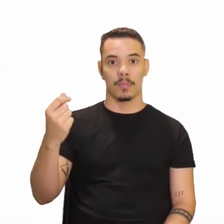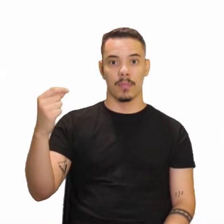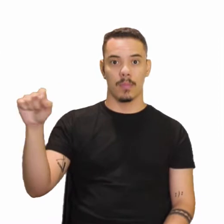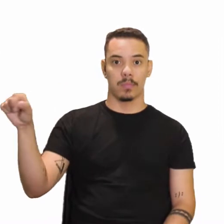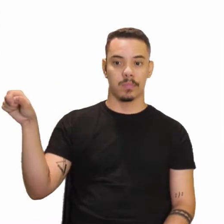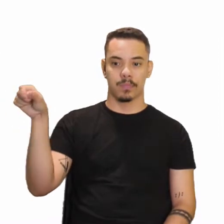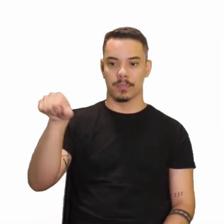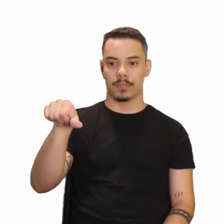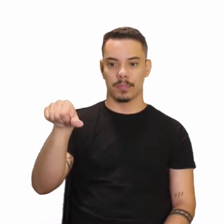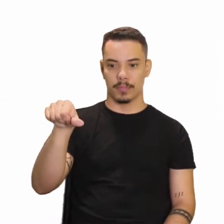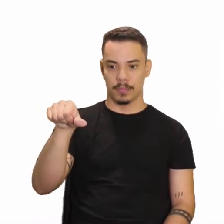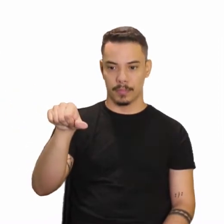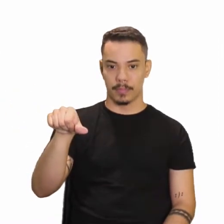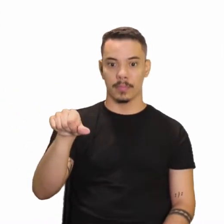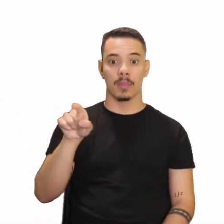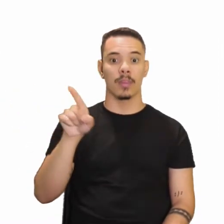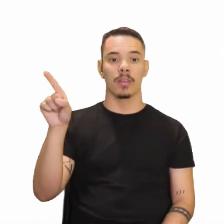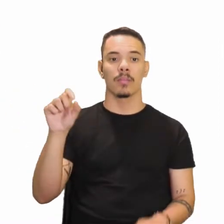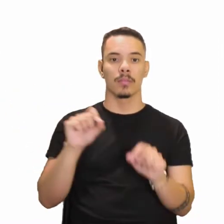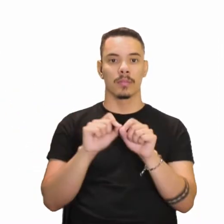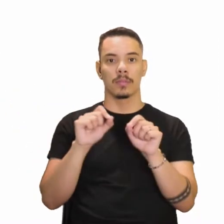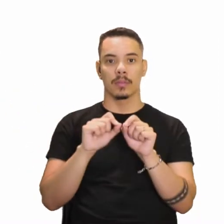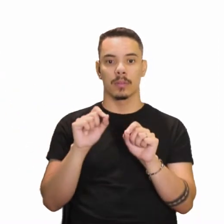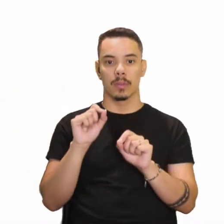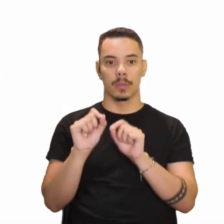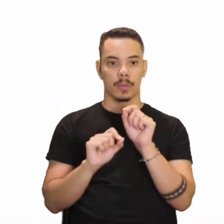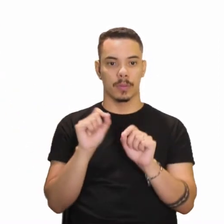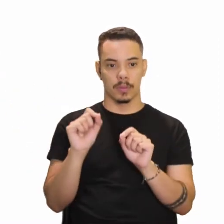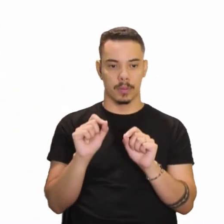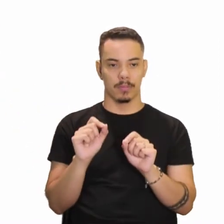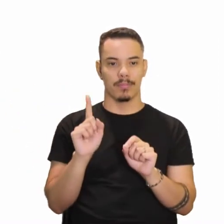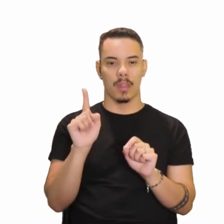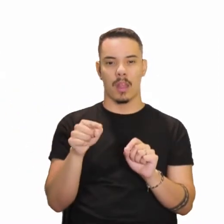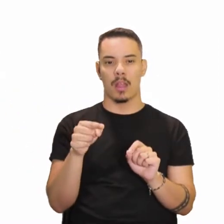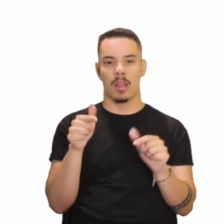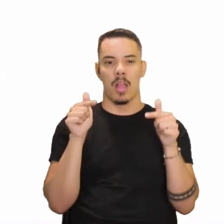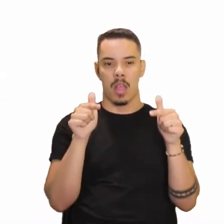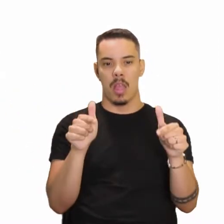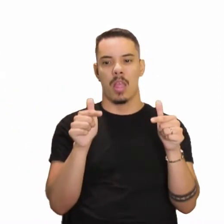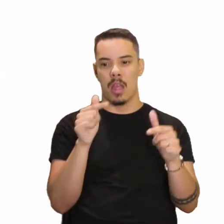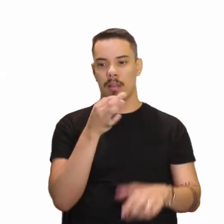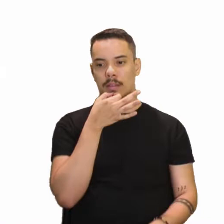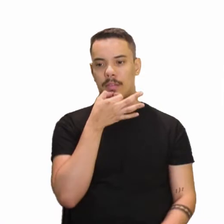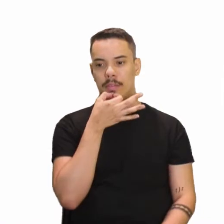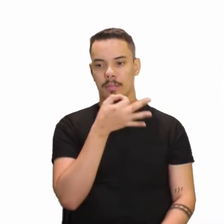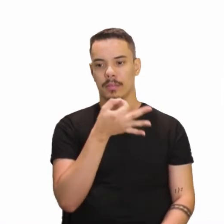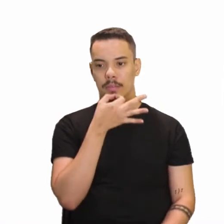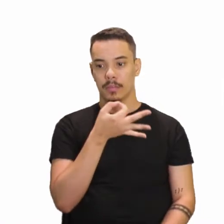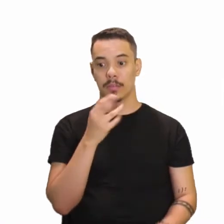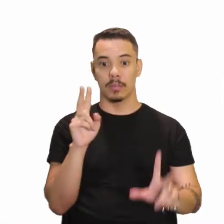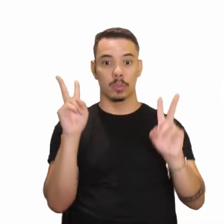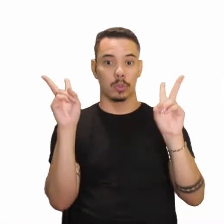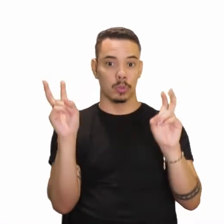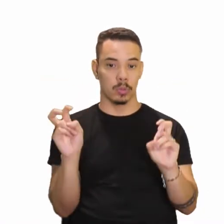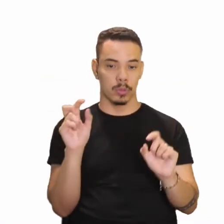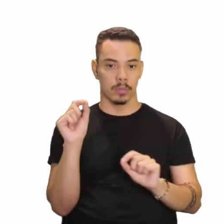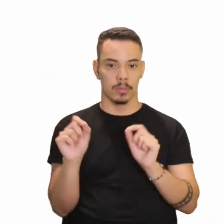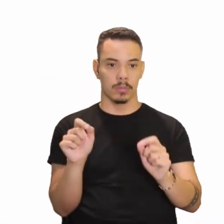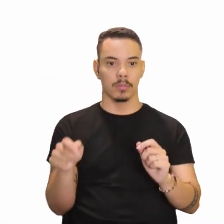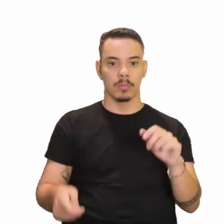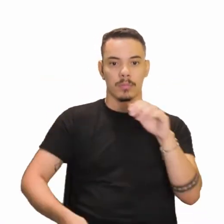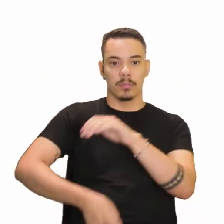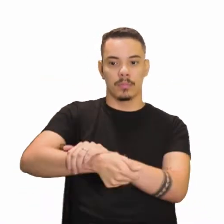tá bom E aqui tá fazendo o quê uma crítica da questão de fazer suborno